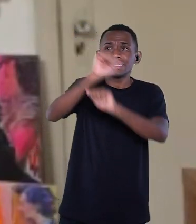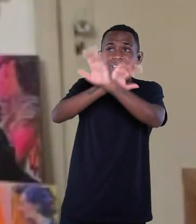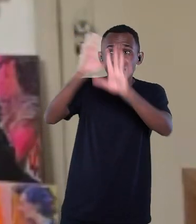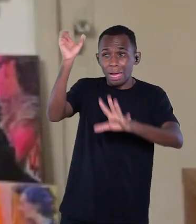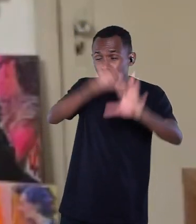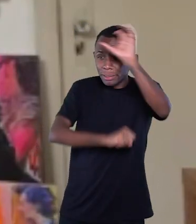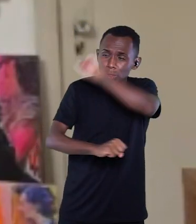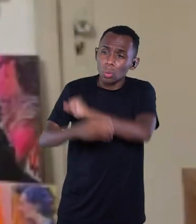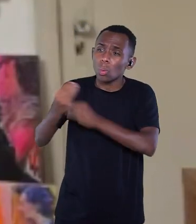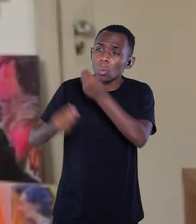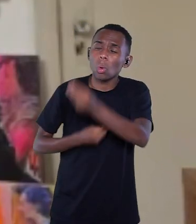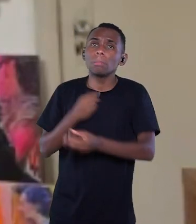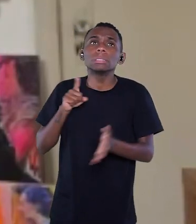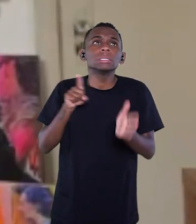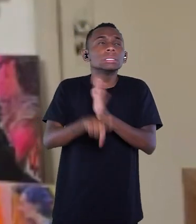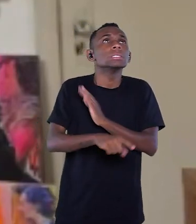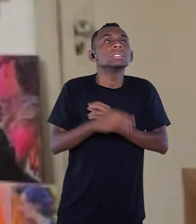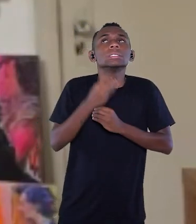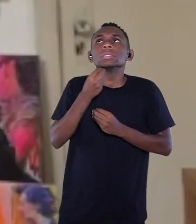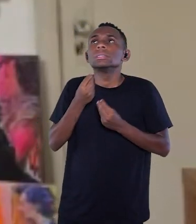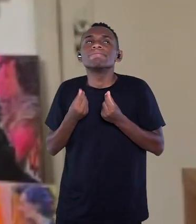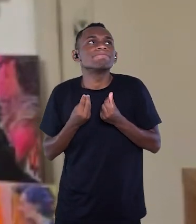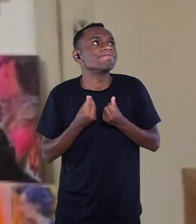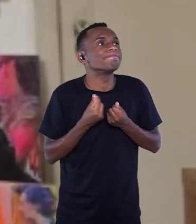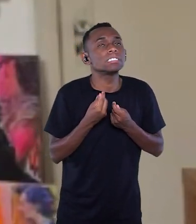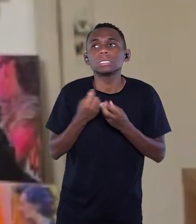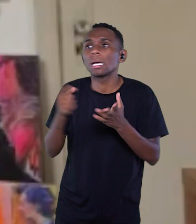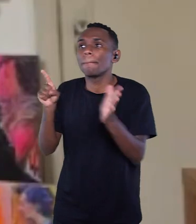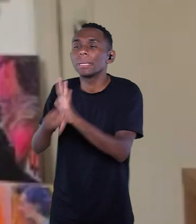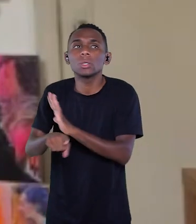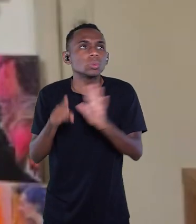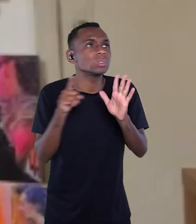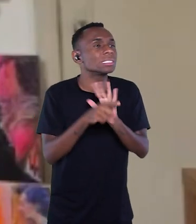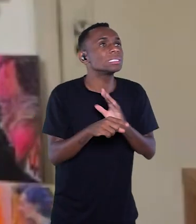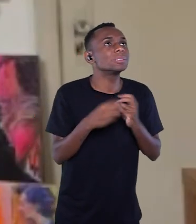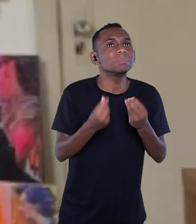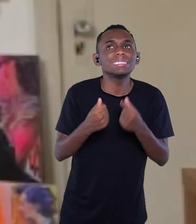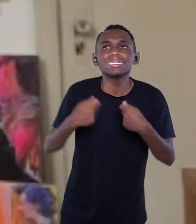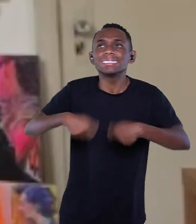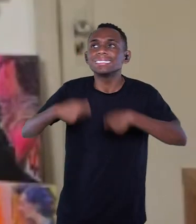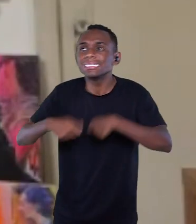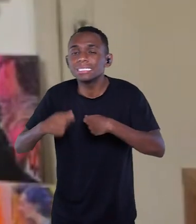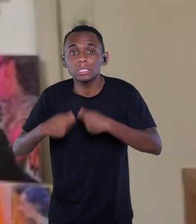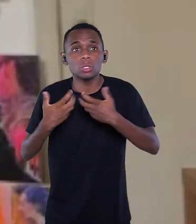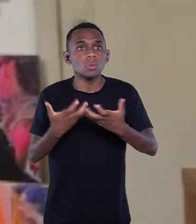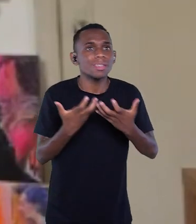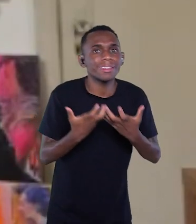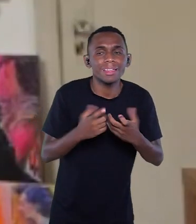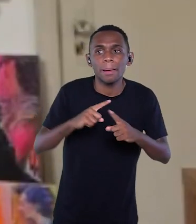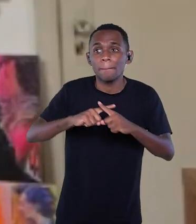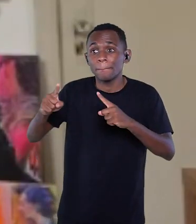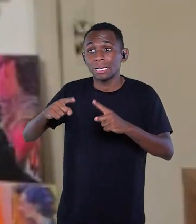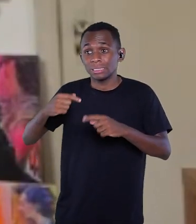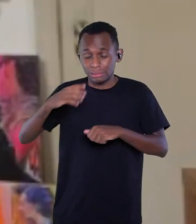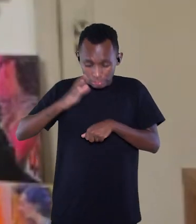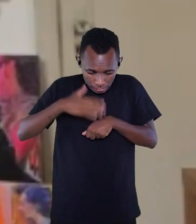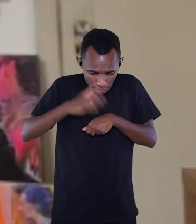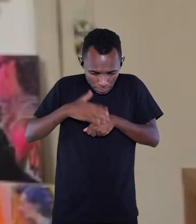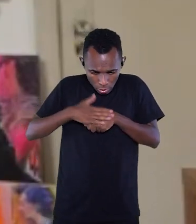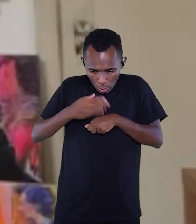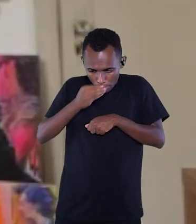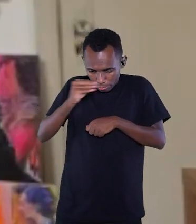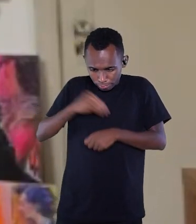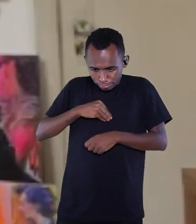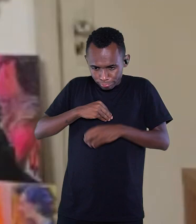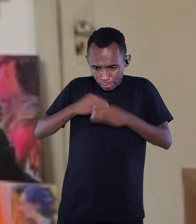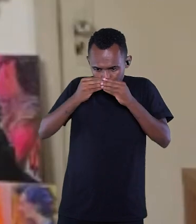perguntas, segurar a pergunta na mão até ela vazar entre os dedos, as perguntas que, na verdade, gostaria de responder, pôr em risco as imagens, a mim mesma em risco,